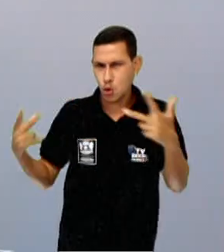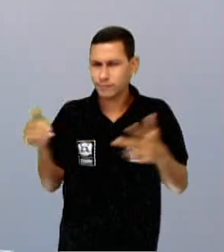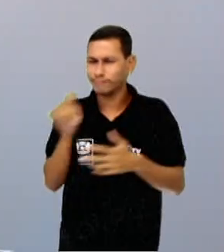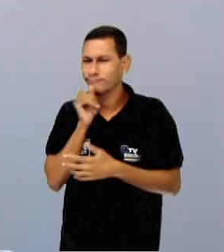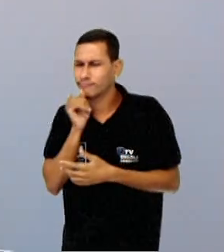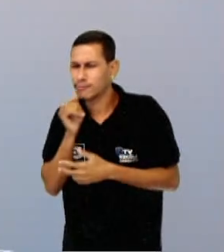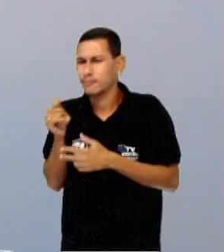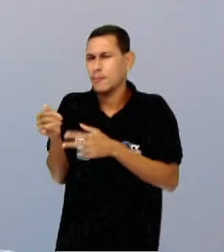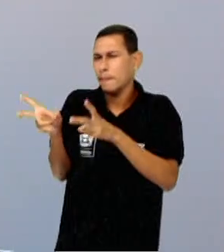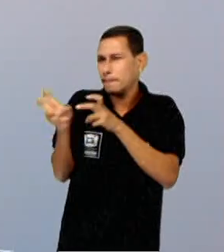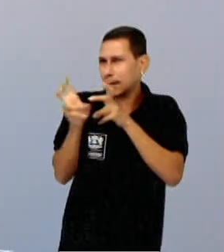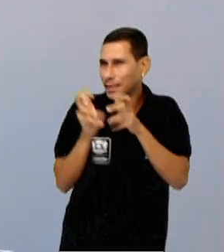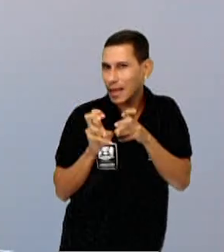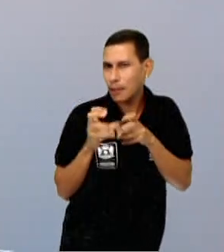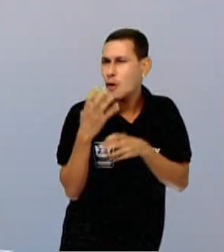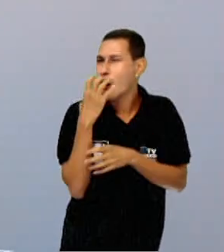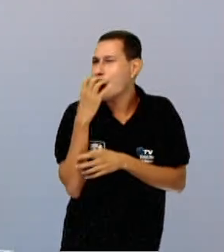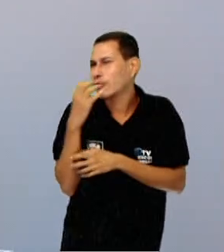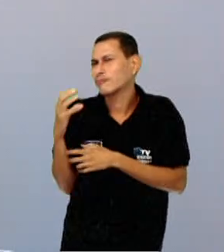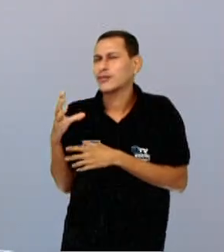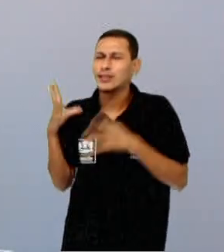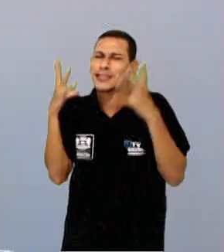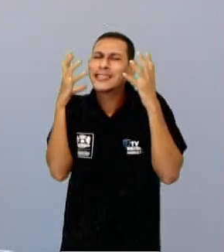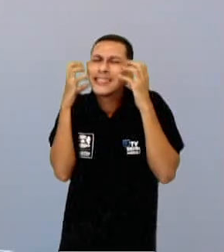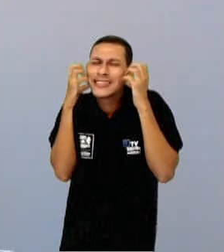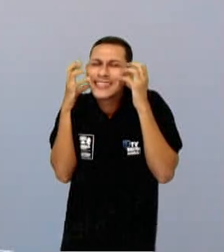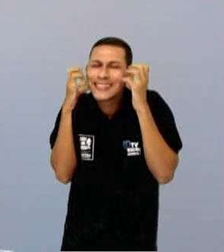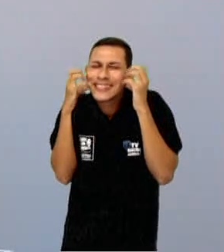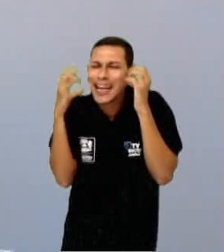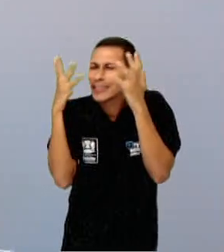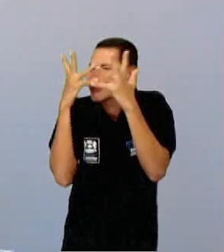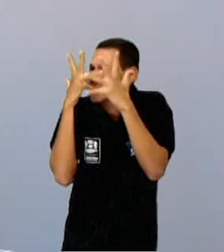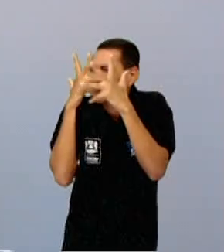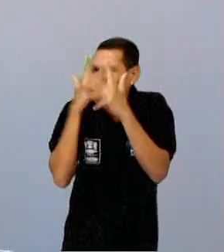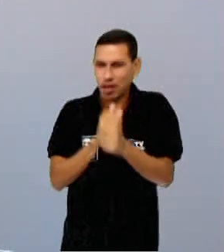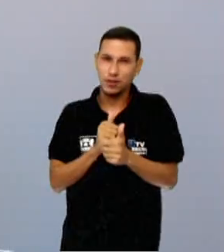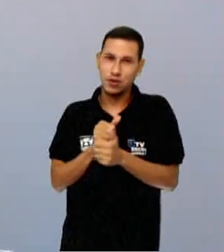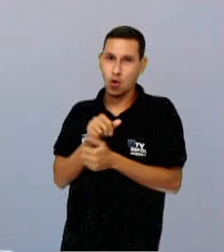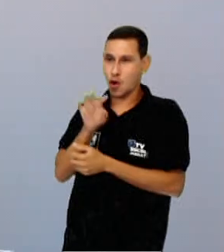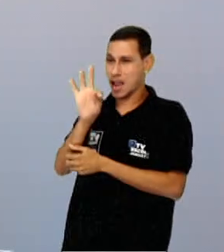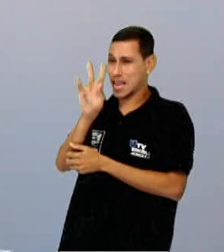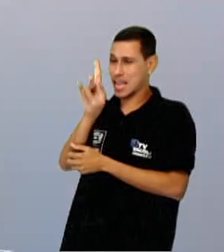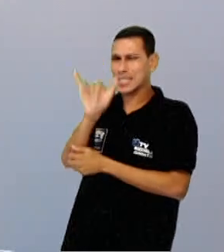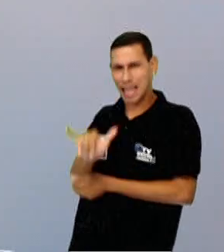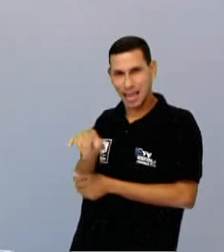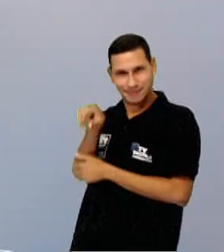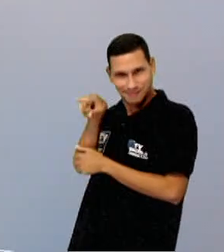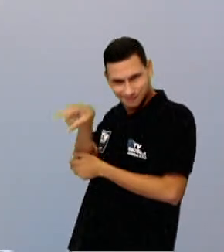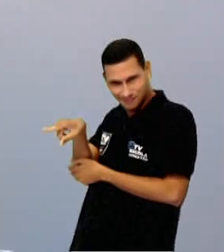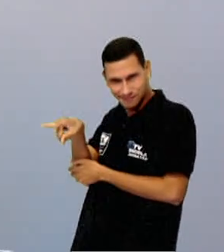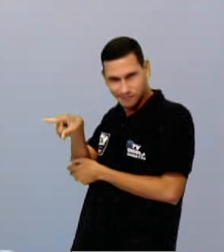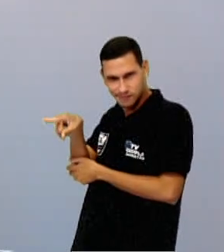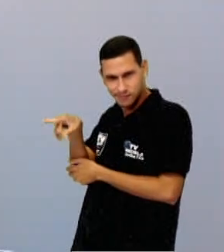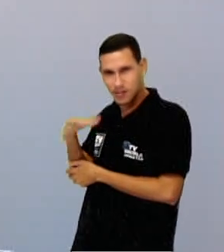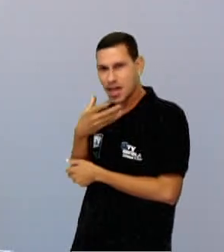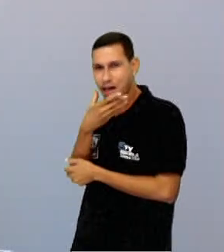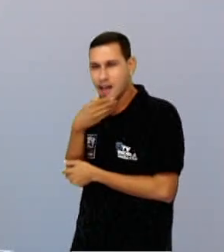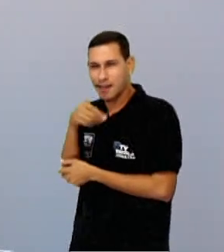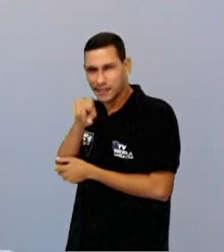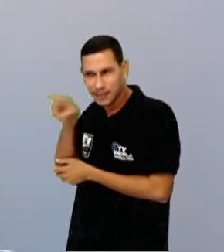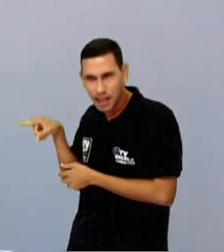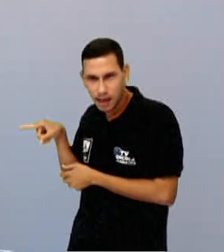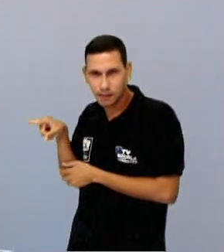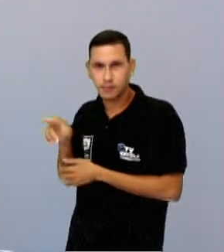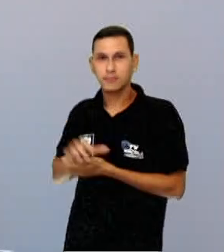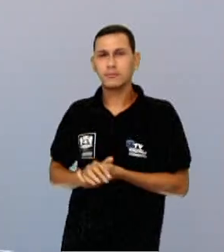gente tem aqui esses cachorrinhos lindos e fofos eu tenho aí eles vêm E além disso também a